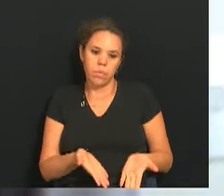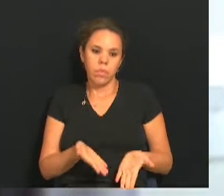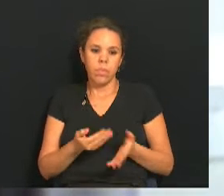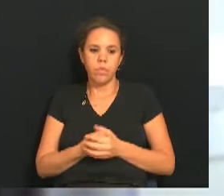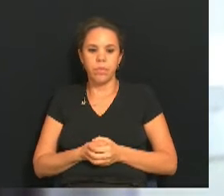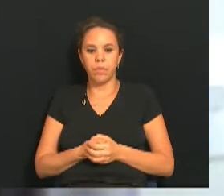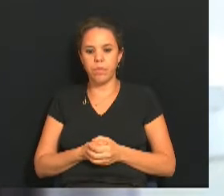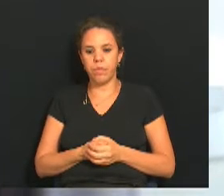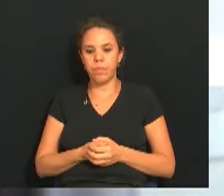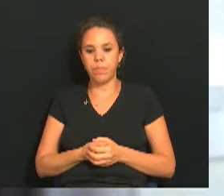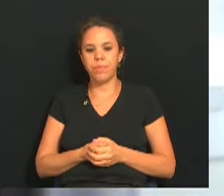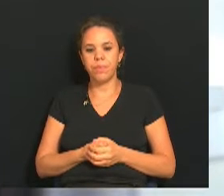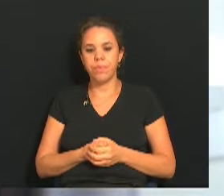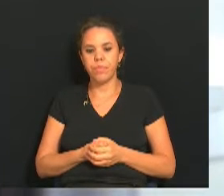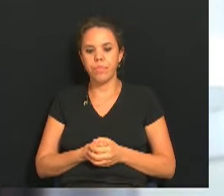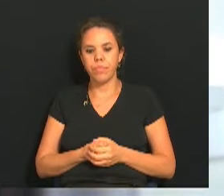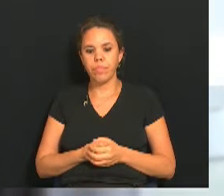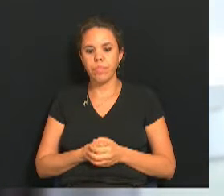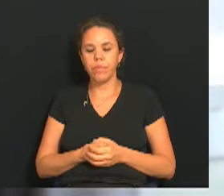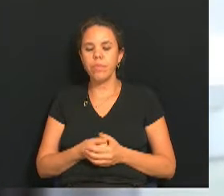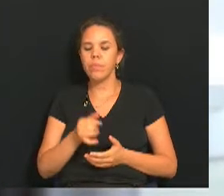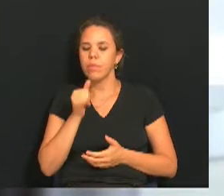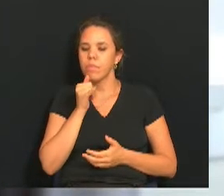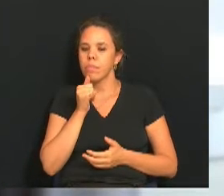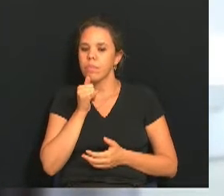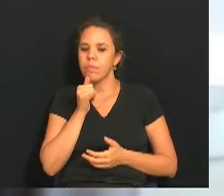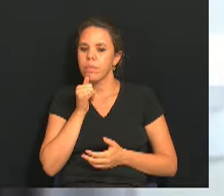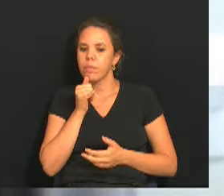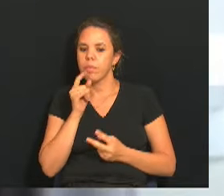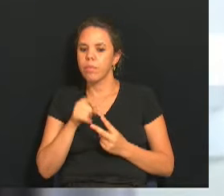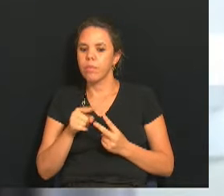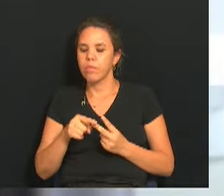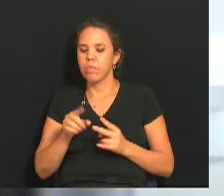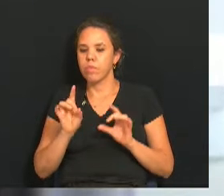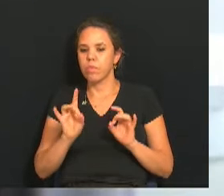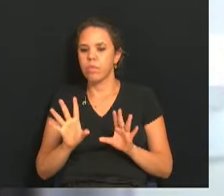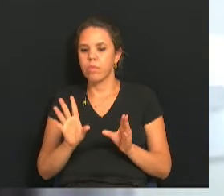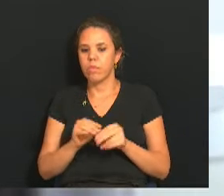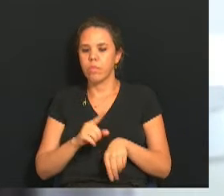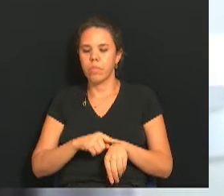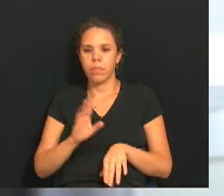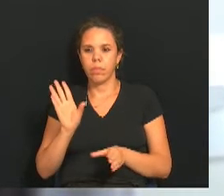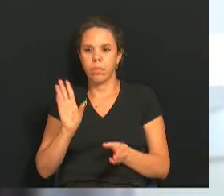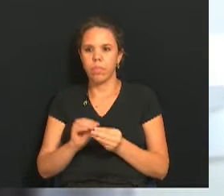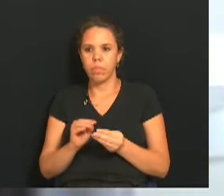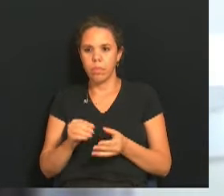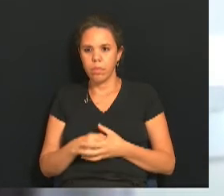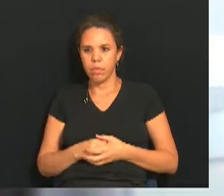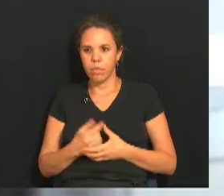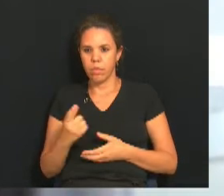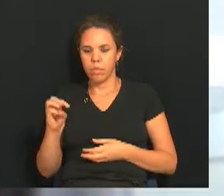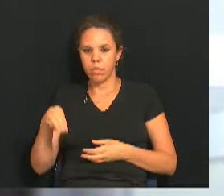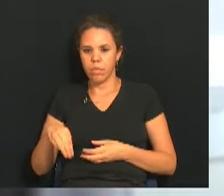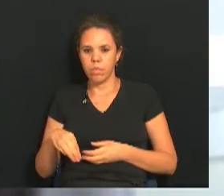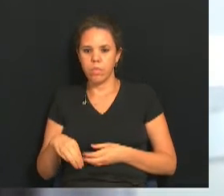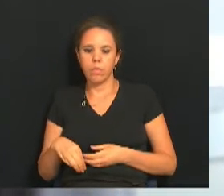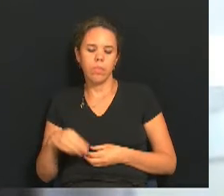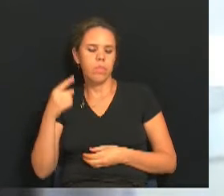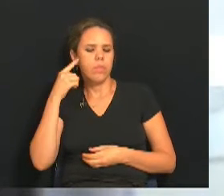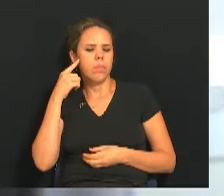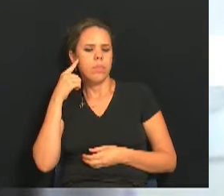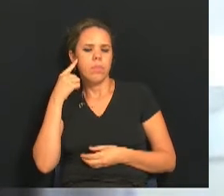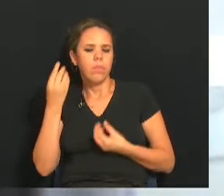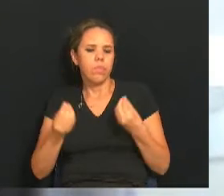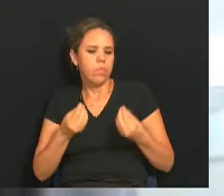Então, dei esses dois exemplos, vereador. Eu vou ficar neles para não tomar muito tempo, como você me deu 10 minutos, mas para dar uma ideia um pouco de qual